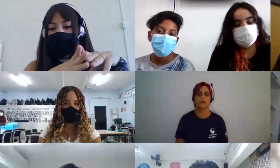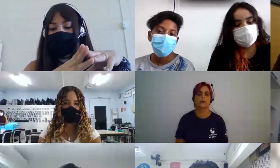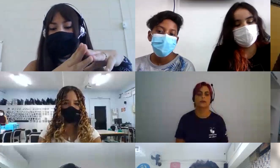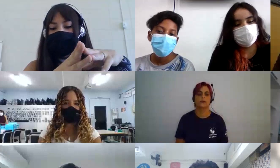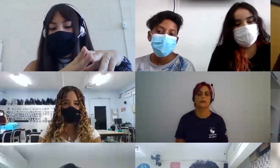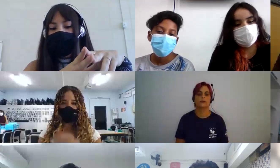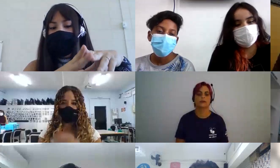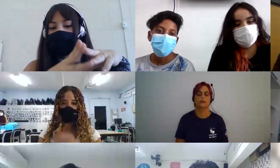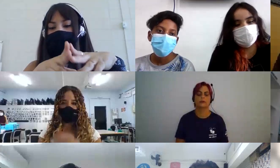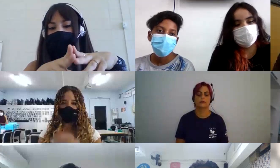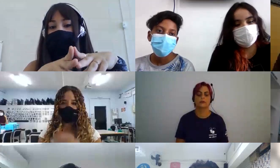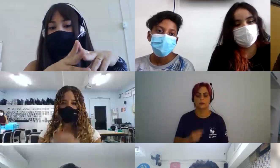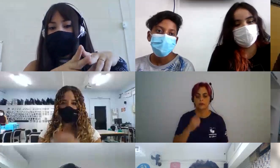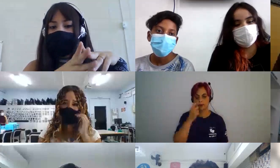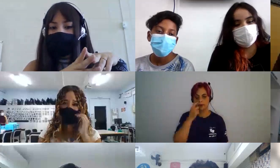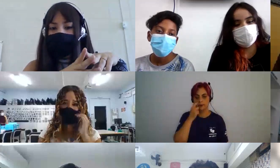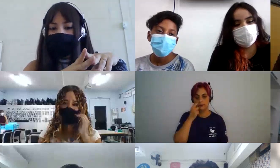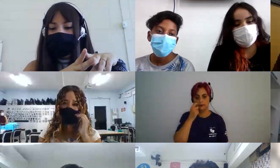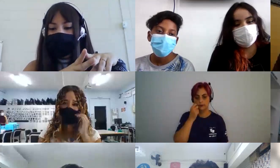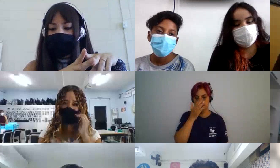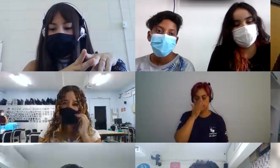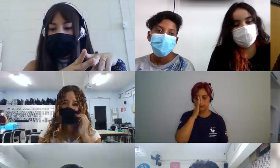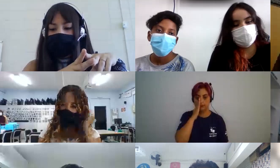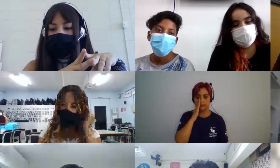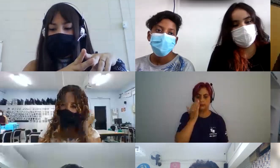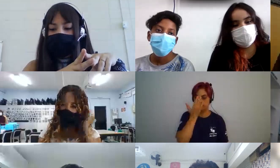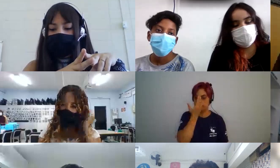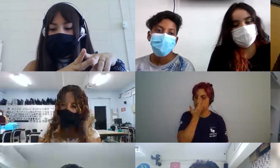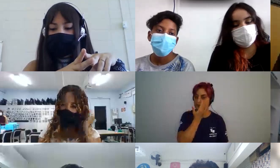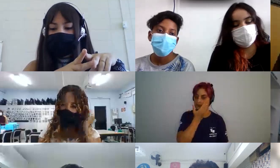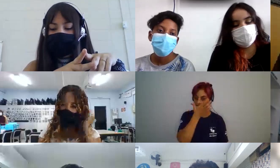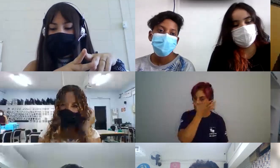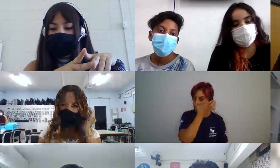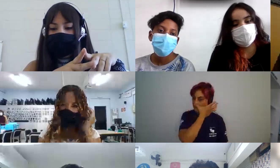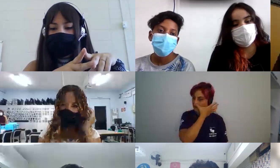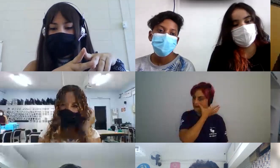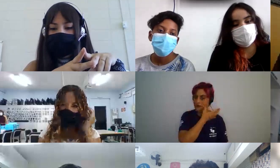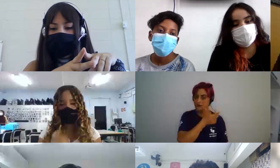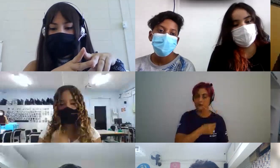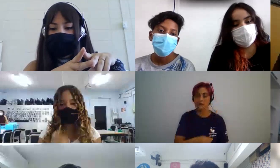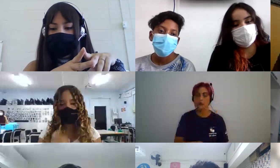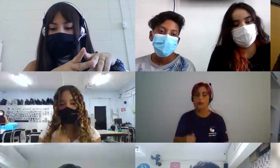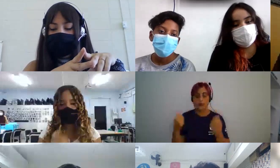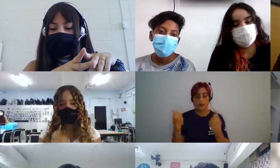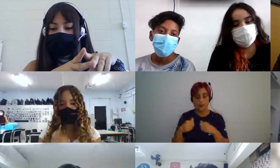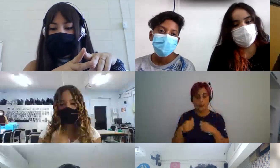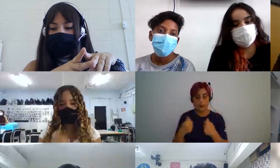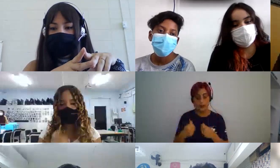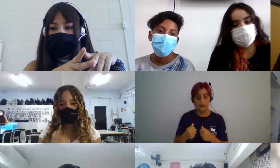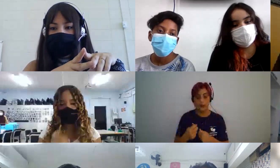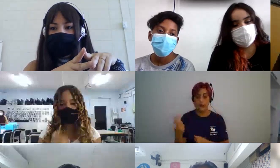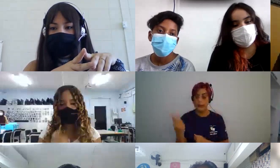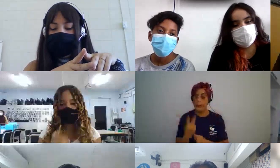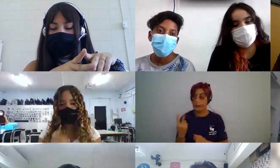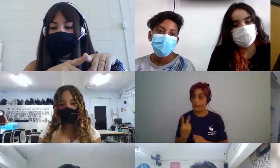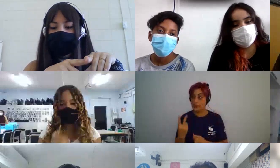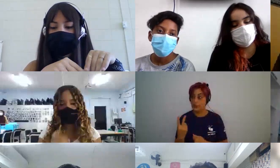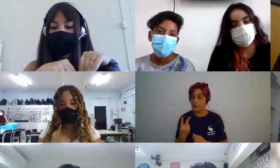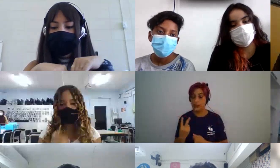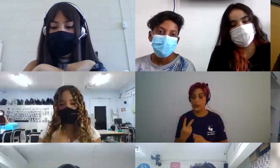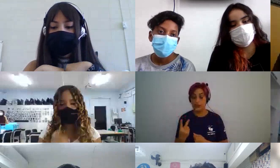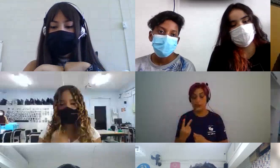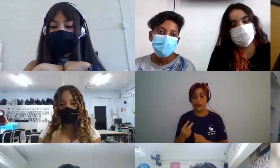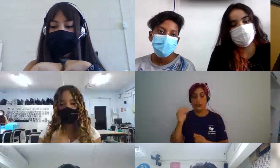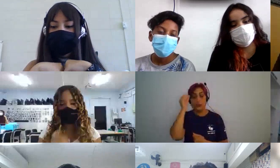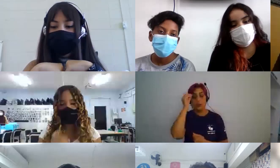mulher. Conscientizar a mulher e o homem. Isso é tranquilo para você, Rayane? Por que, que na sociedade, de forma